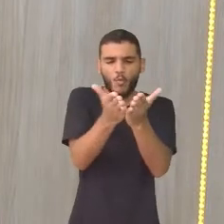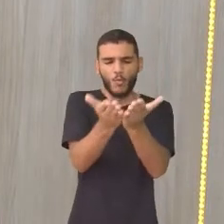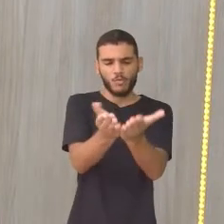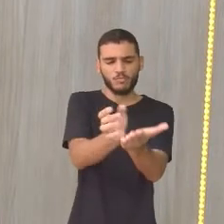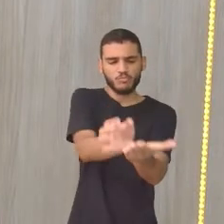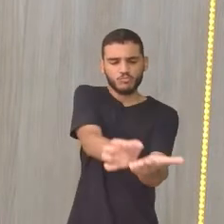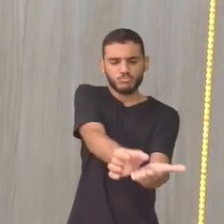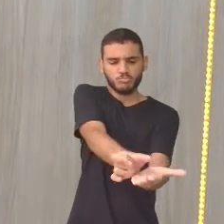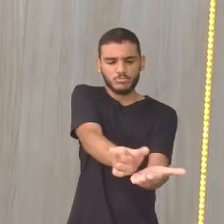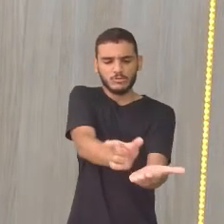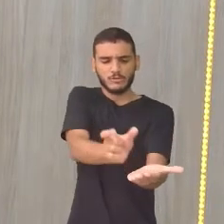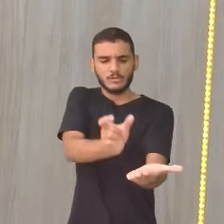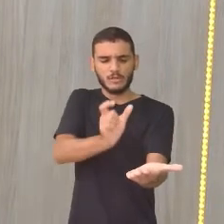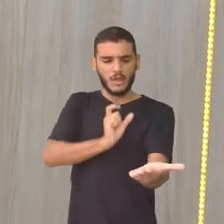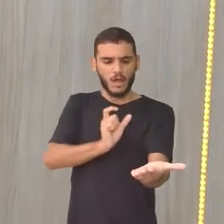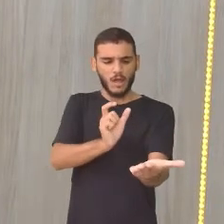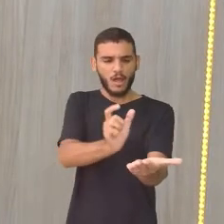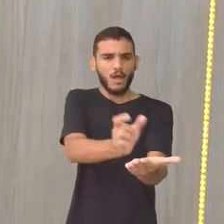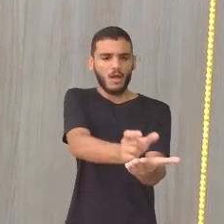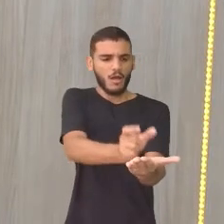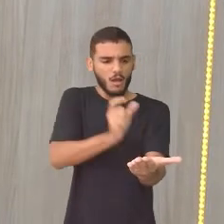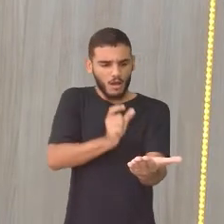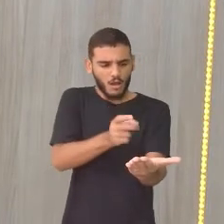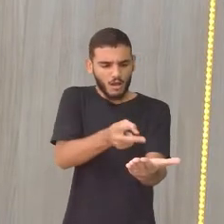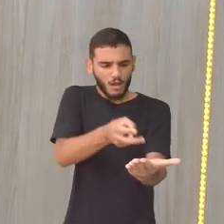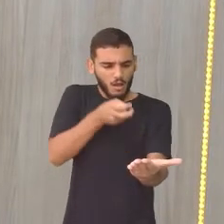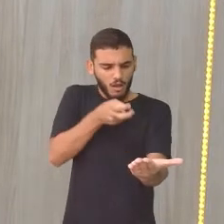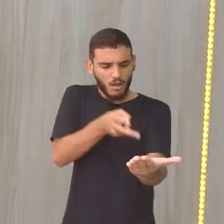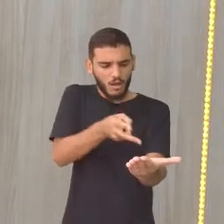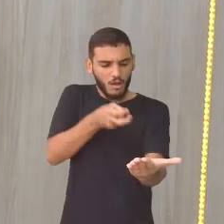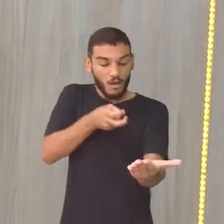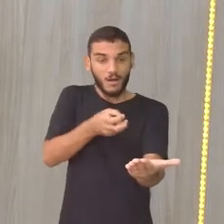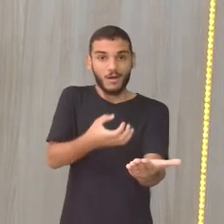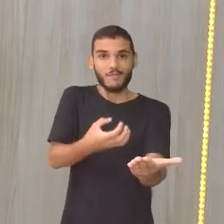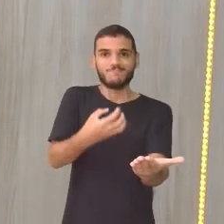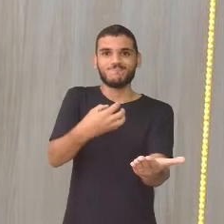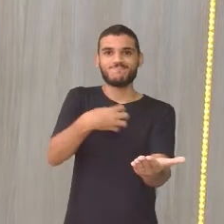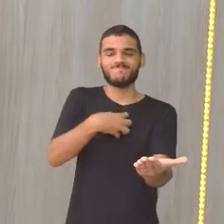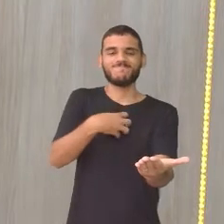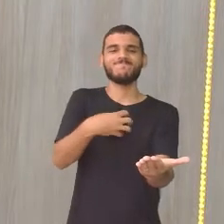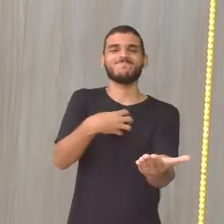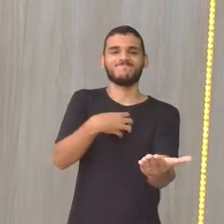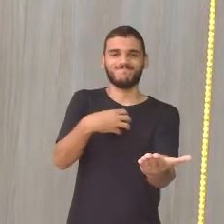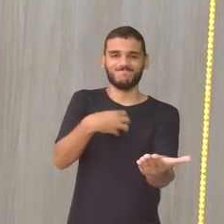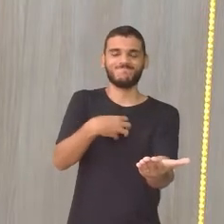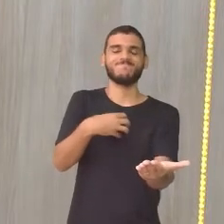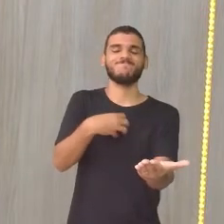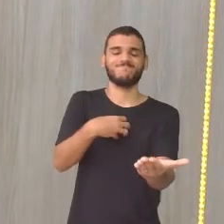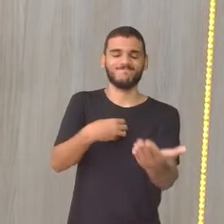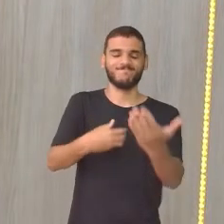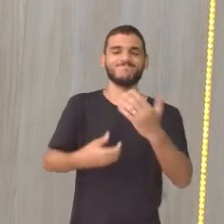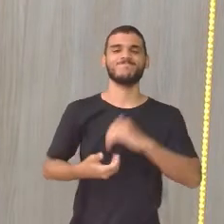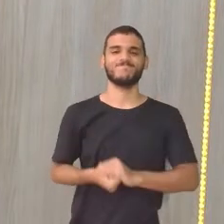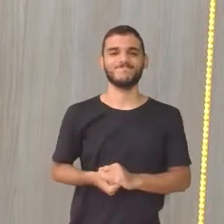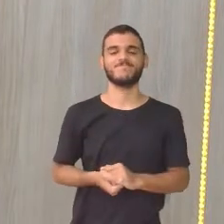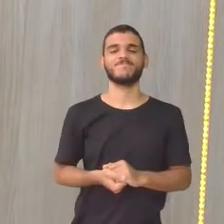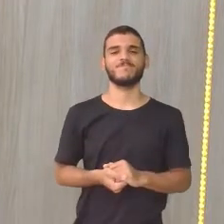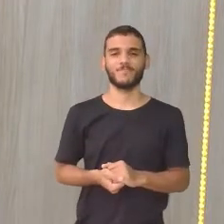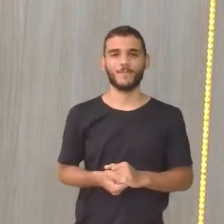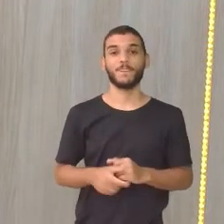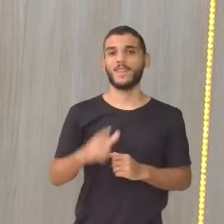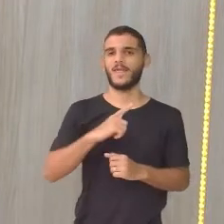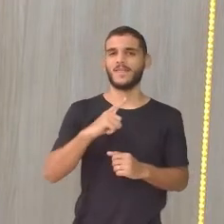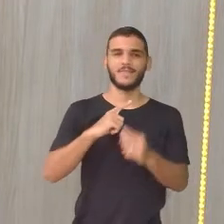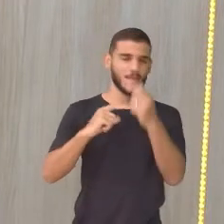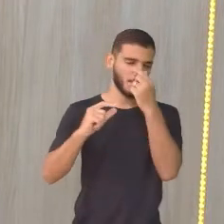a ler, nós percebemos que há dentro do livro, não é, vozes do autor,